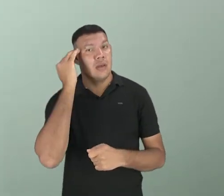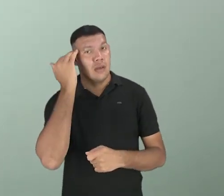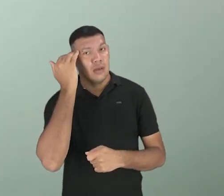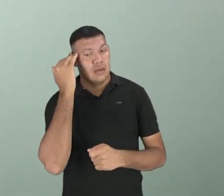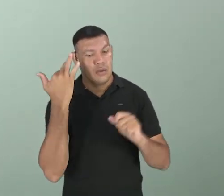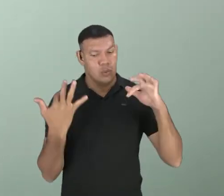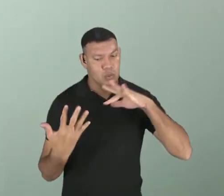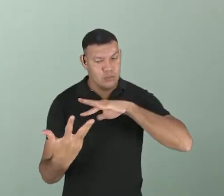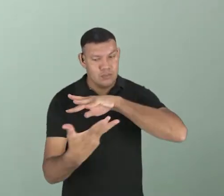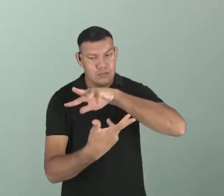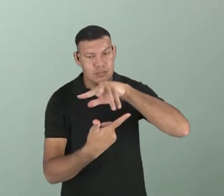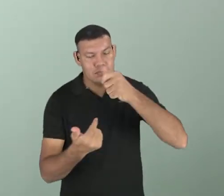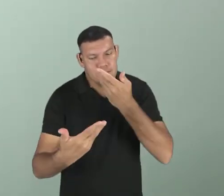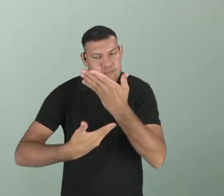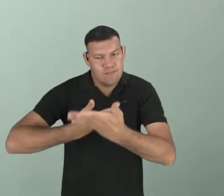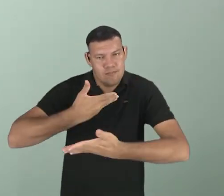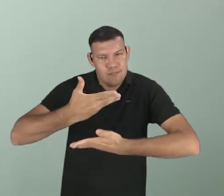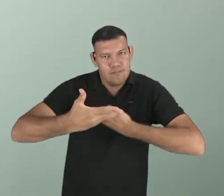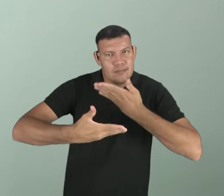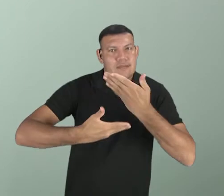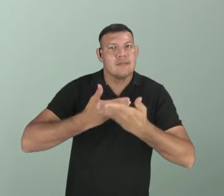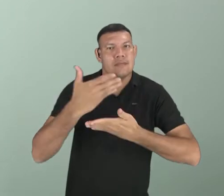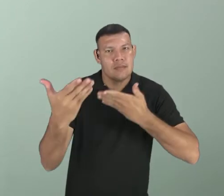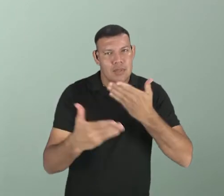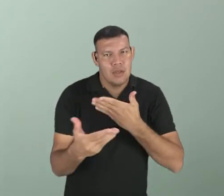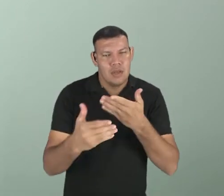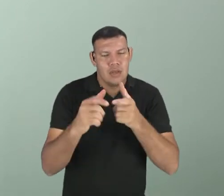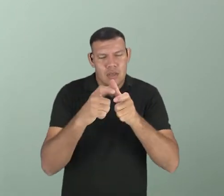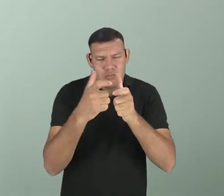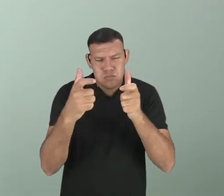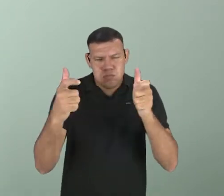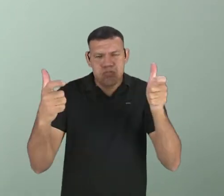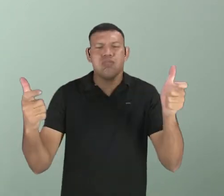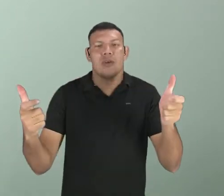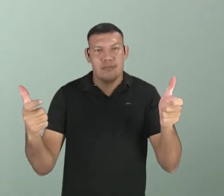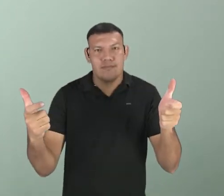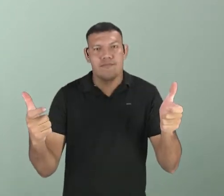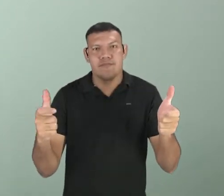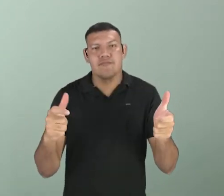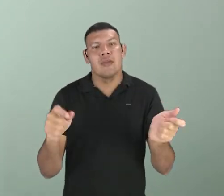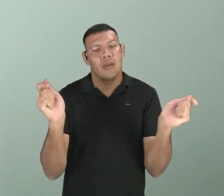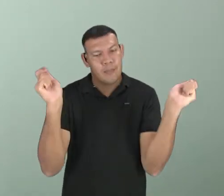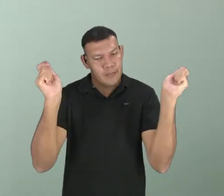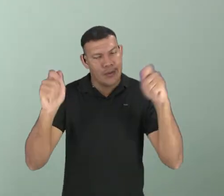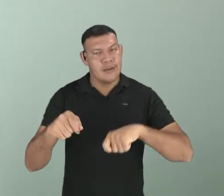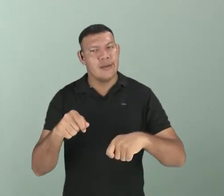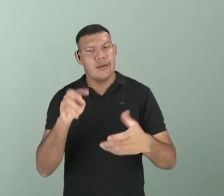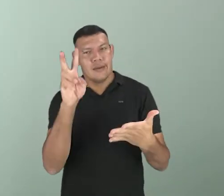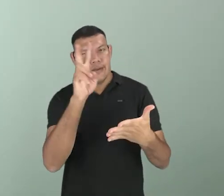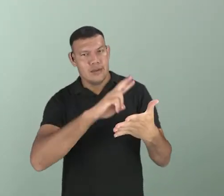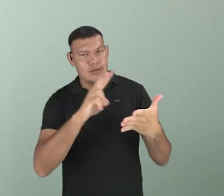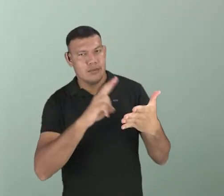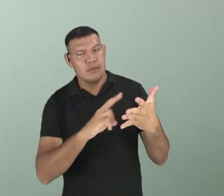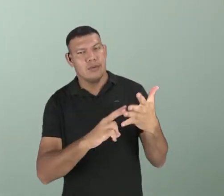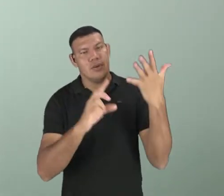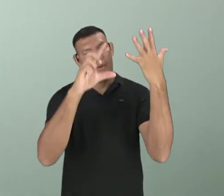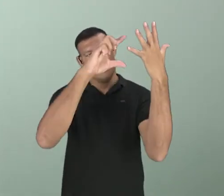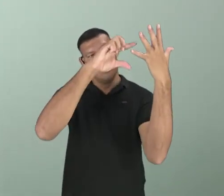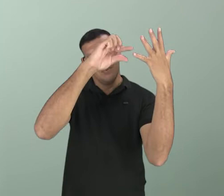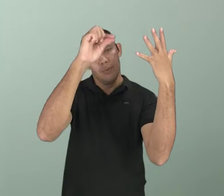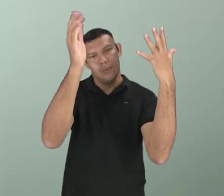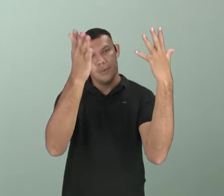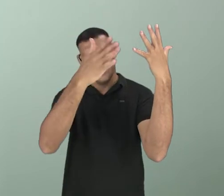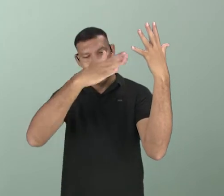o mundo em si, ter uma compreensão de mundo maior. Então ele diz que você pode ler, quando as folhas estão ali no chão, você